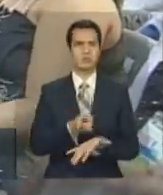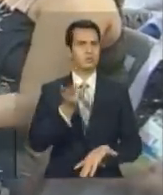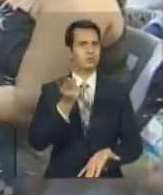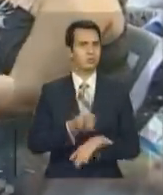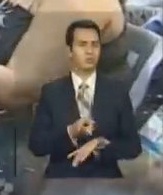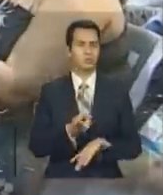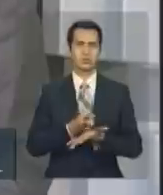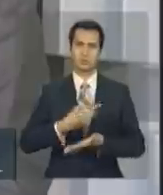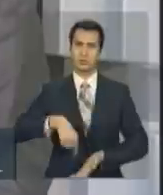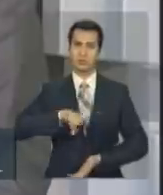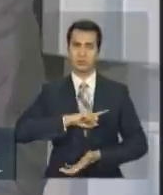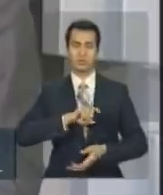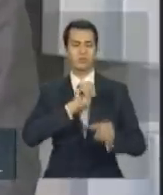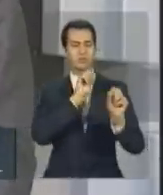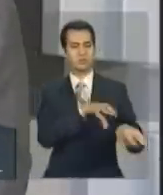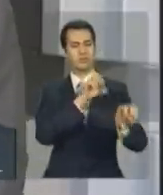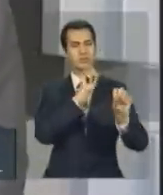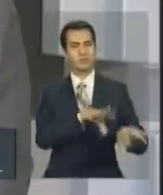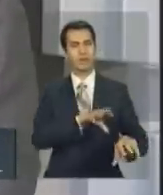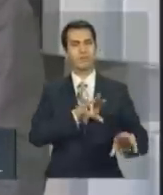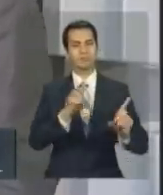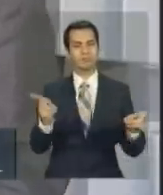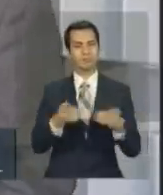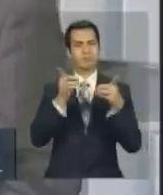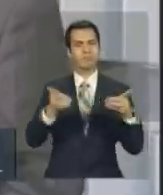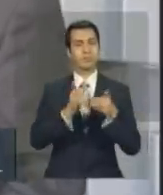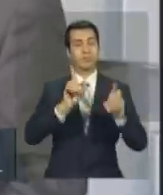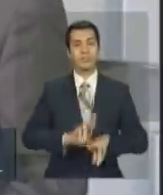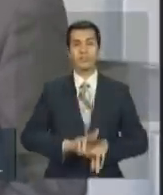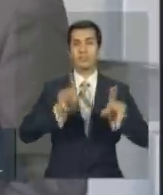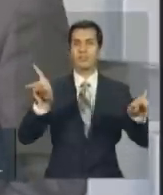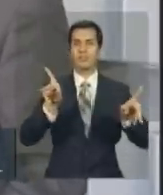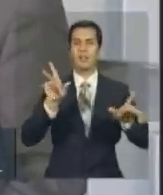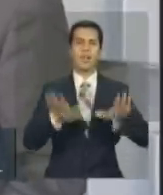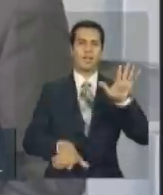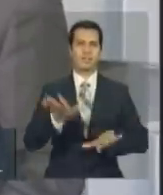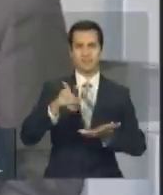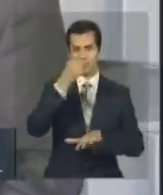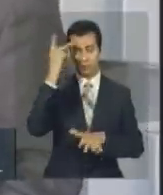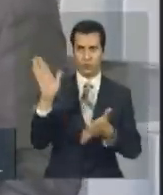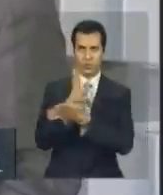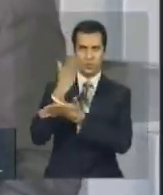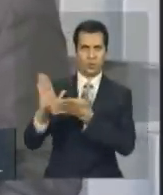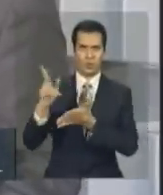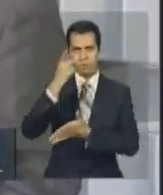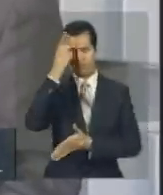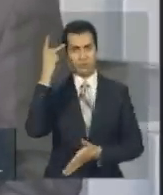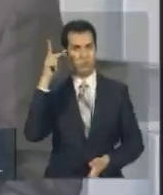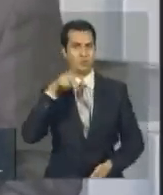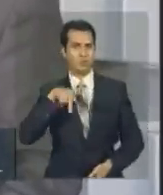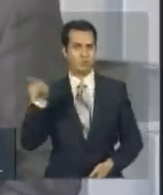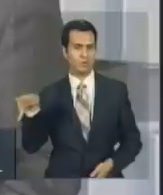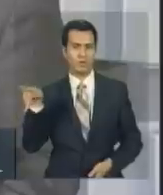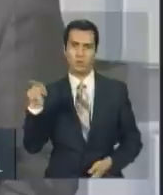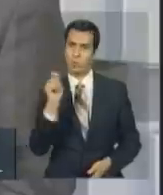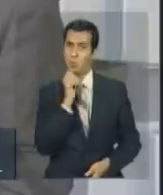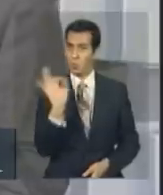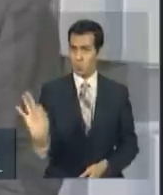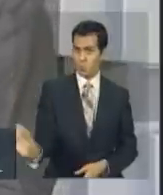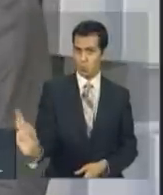a educação. Às vezes eu vejo pessoas falando do magistério que nunca deram uma aula